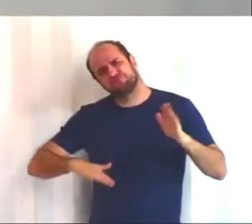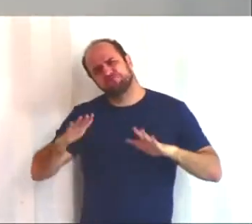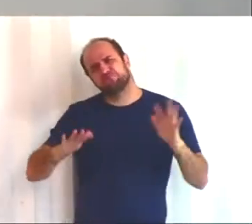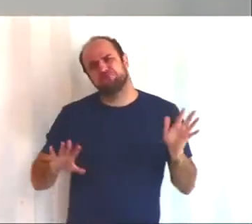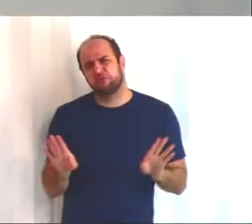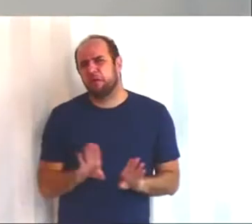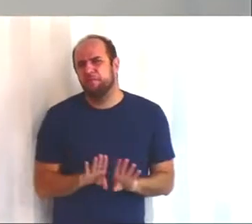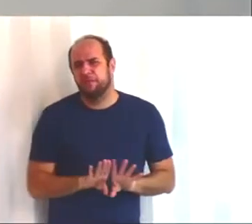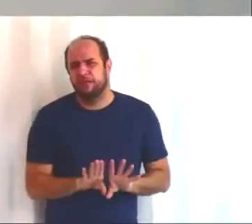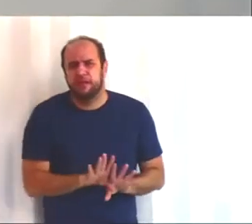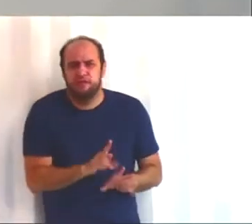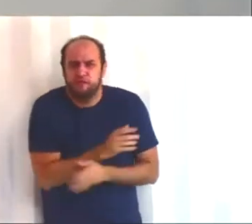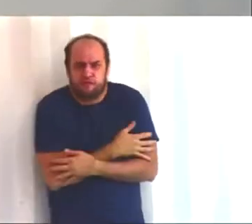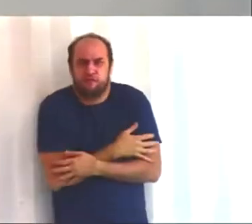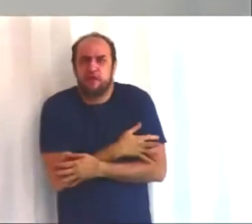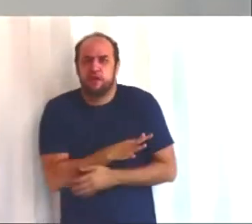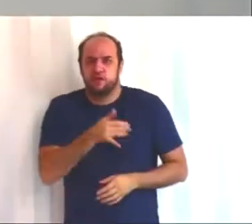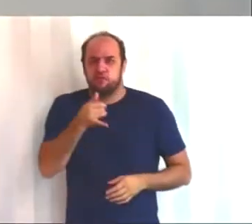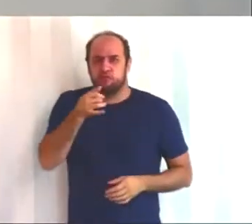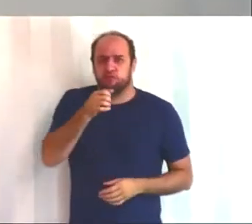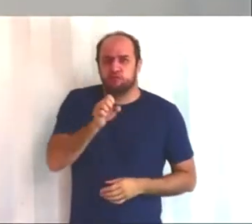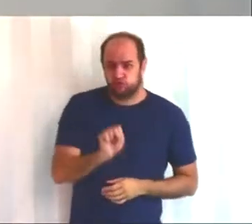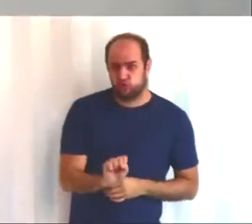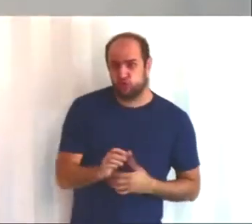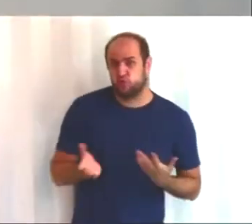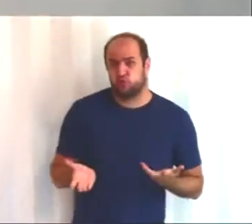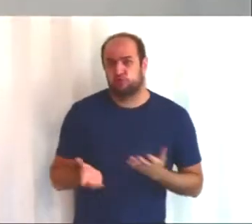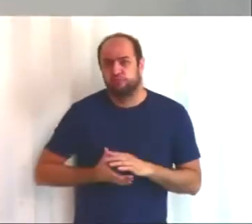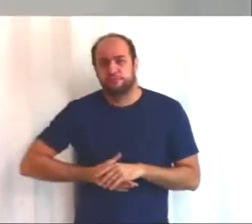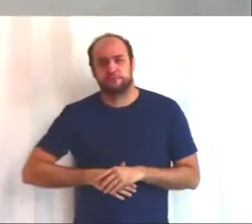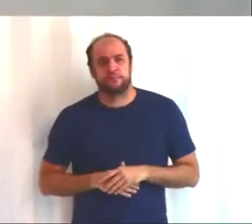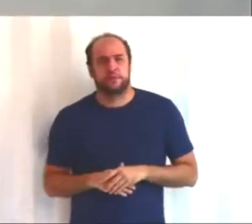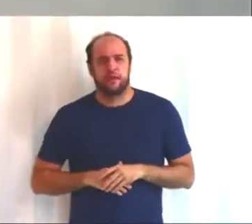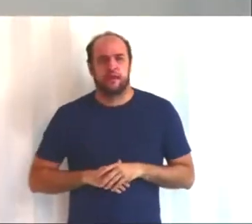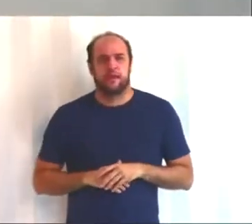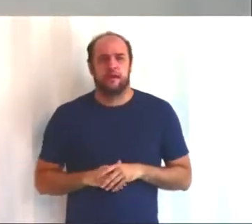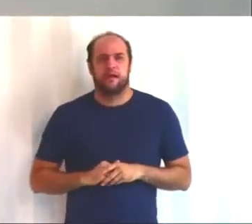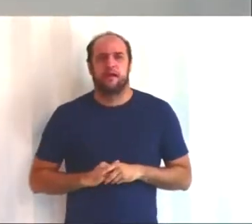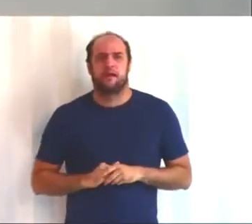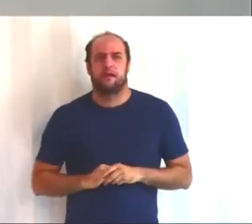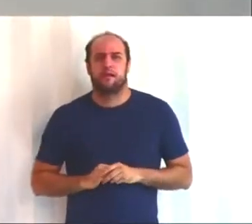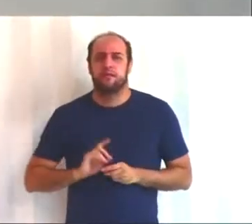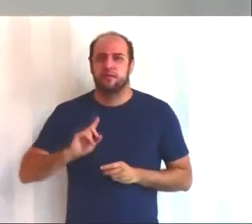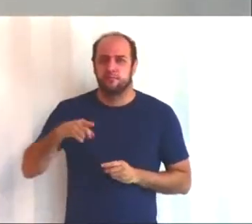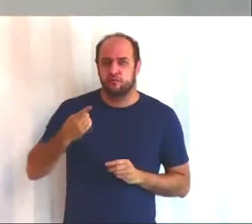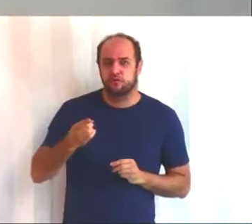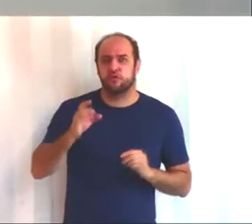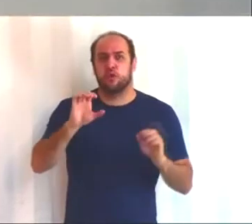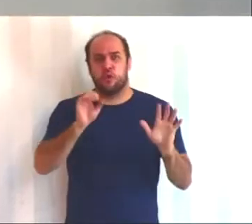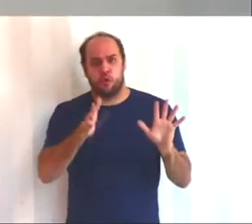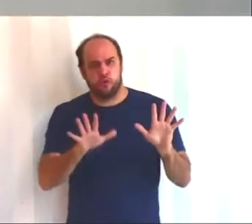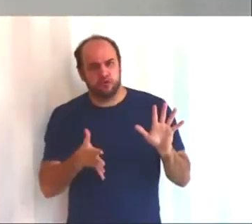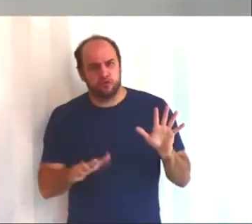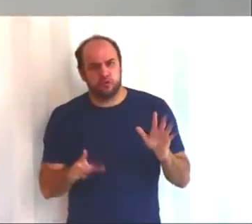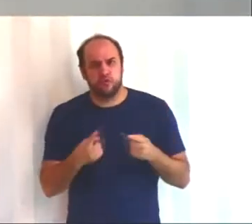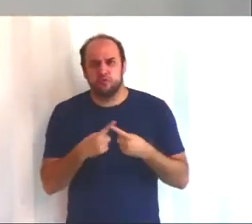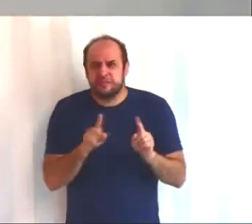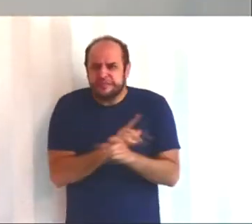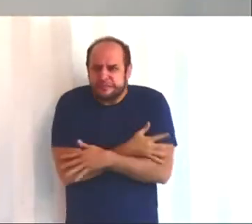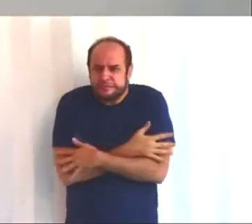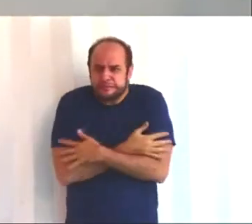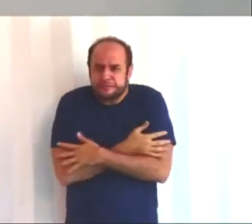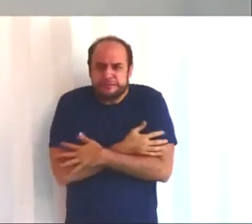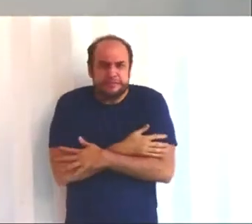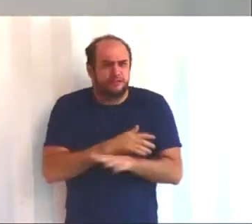mais frias, dá para se perceber este fenômeno. Depois, no outono, as folhas começam a cair, mas do inverno para frente